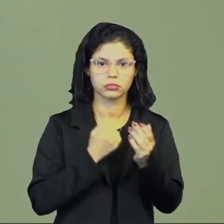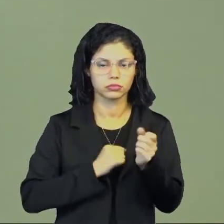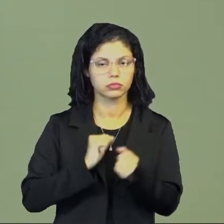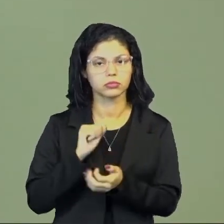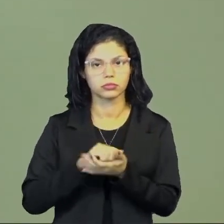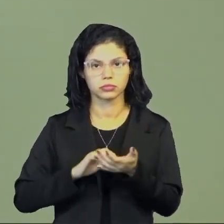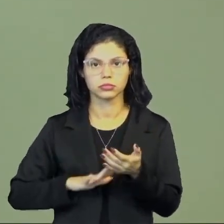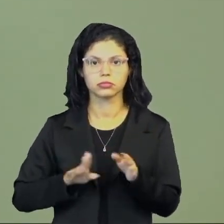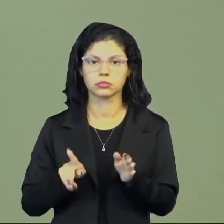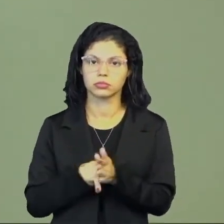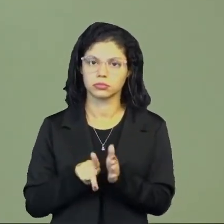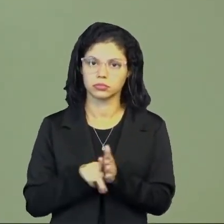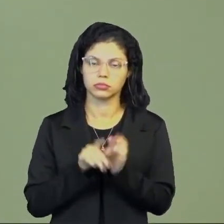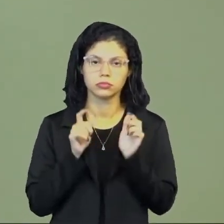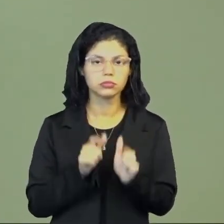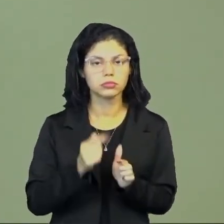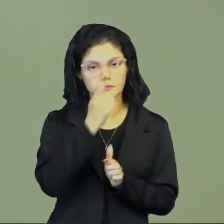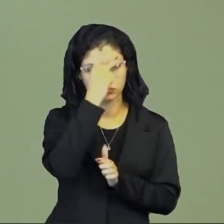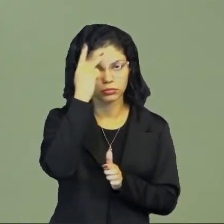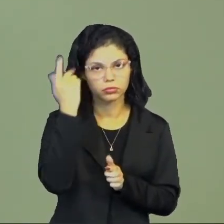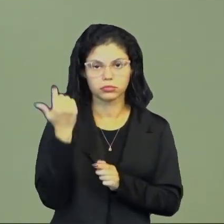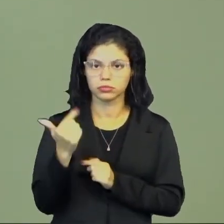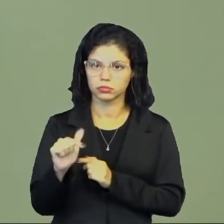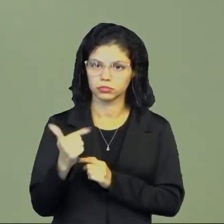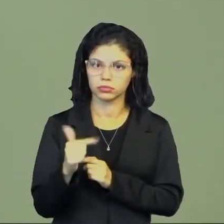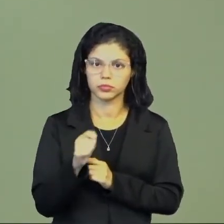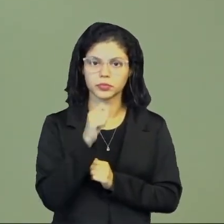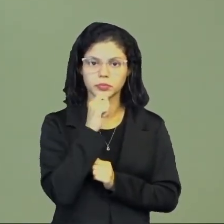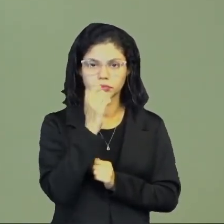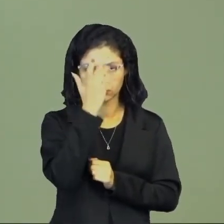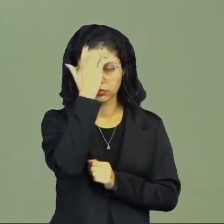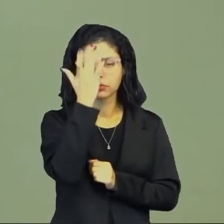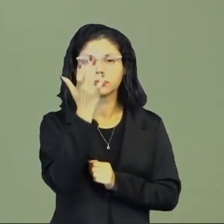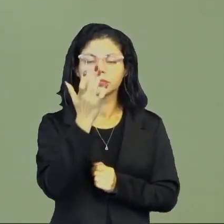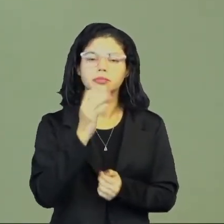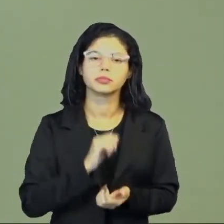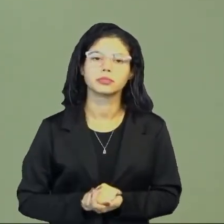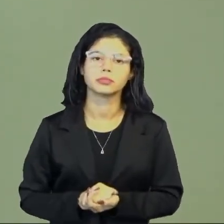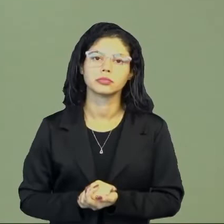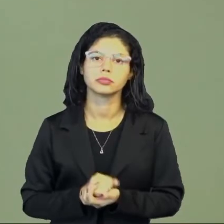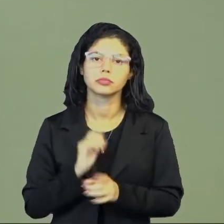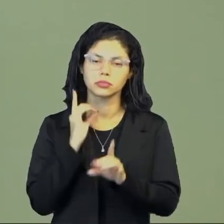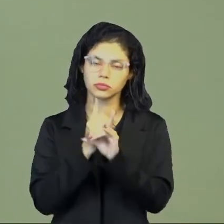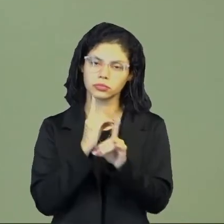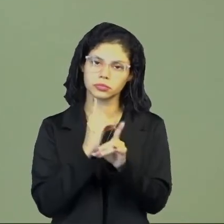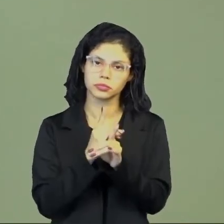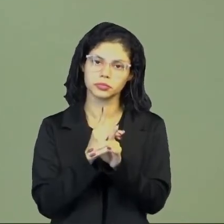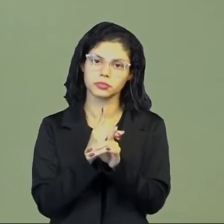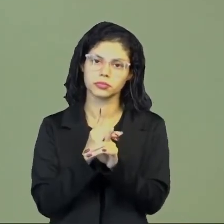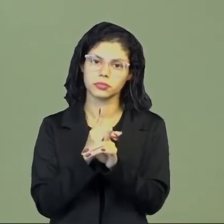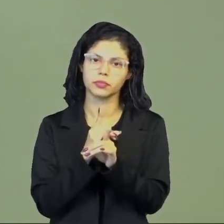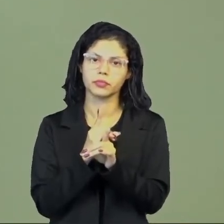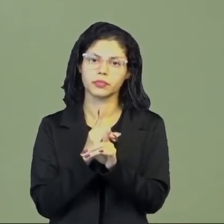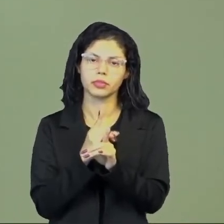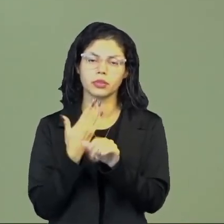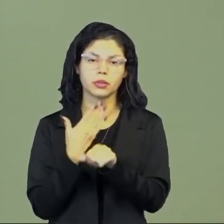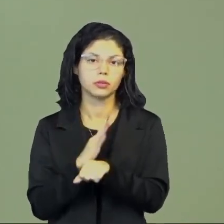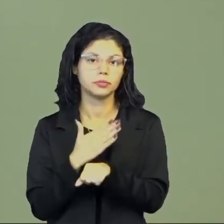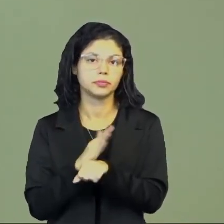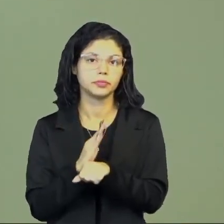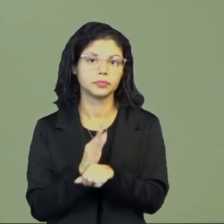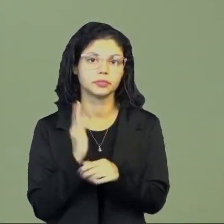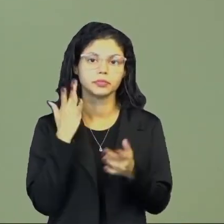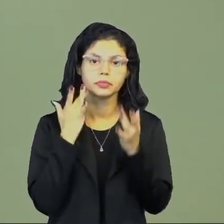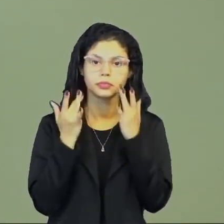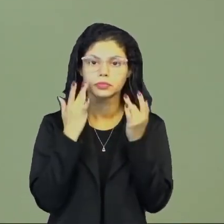atividade e onde as pessoas elas não têm essa facilidade, tá, de encontrar essa prática